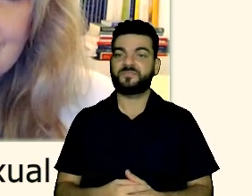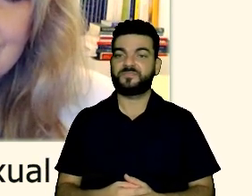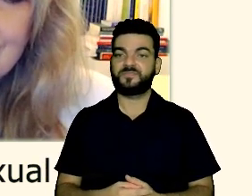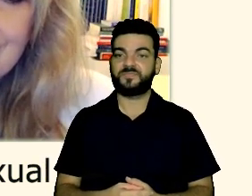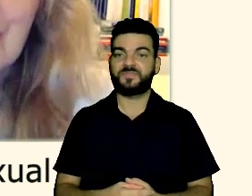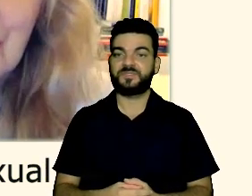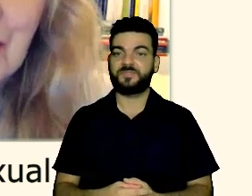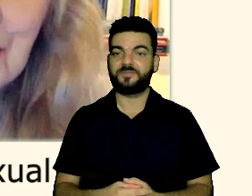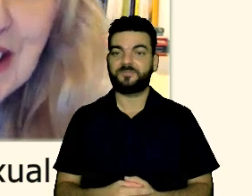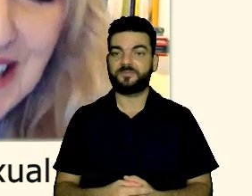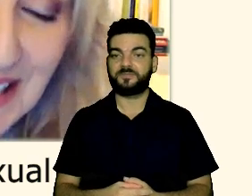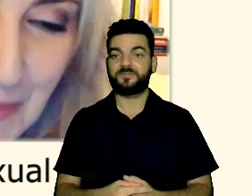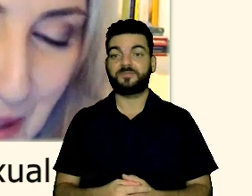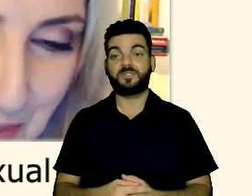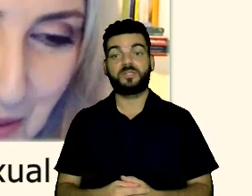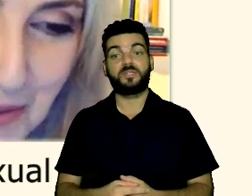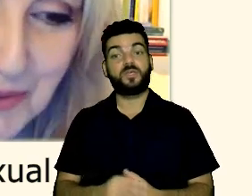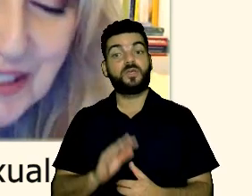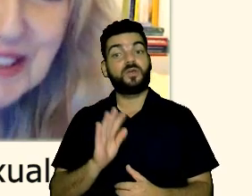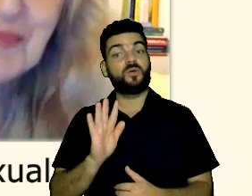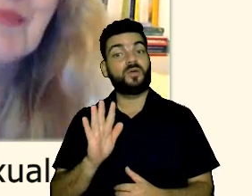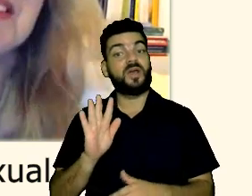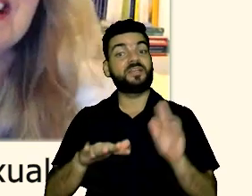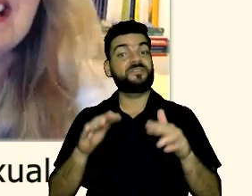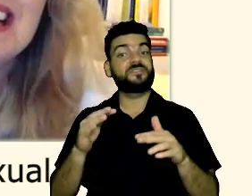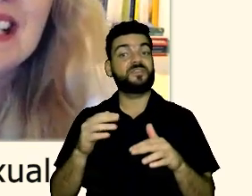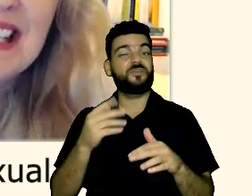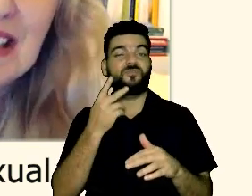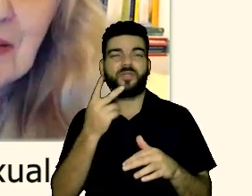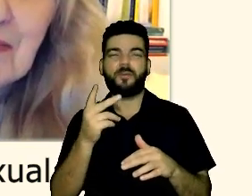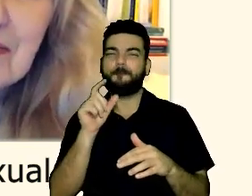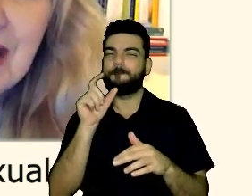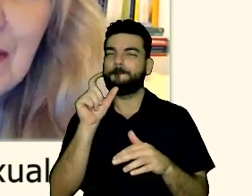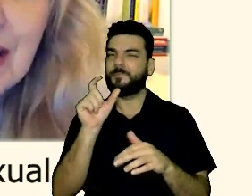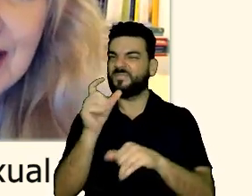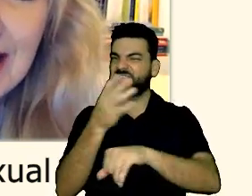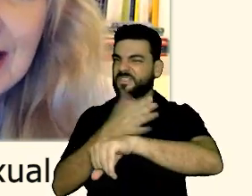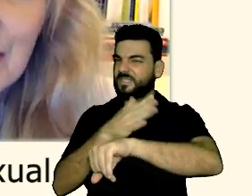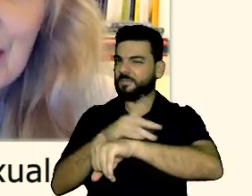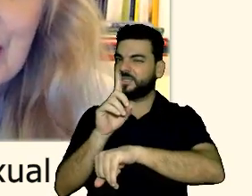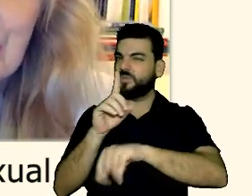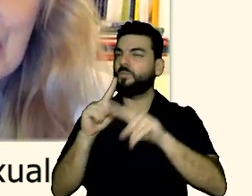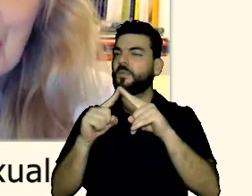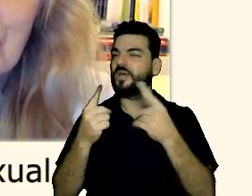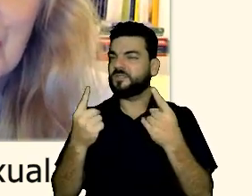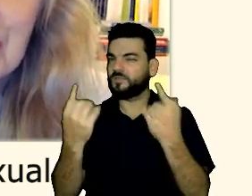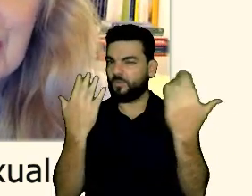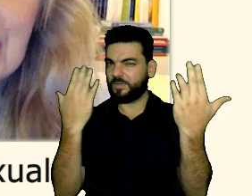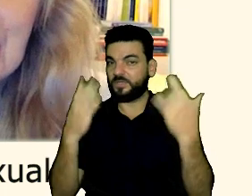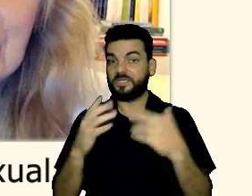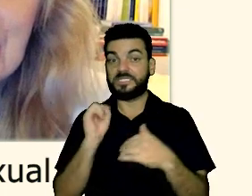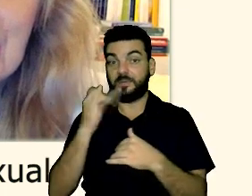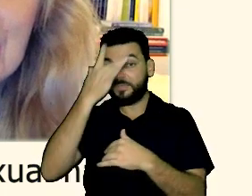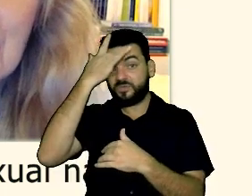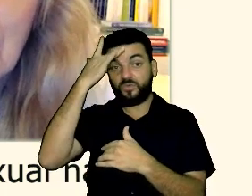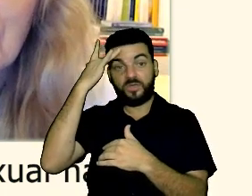acontecendo? Doutora, obrigada pela pergunta. Em